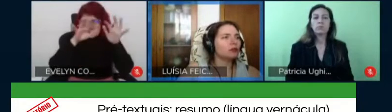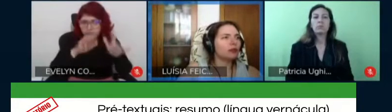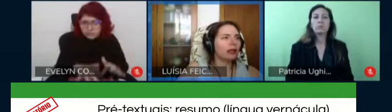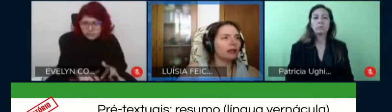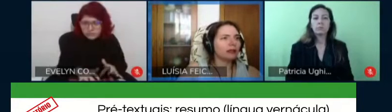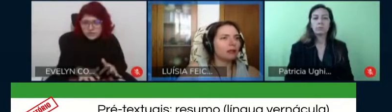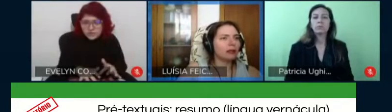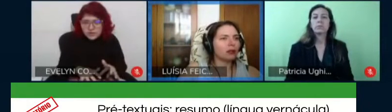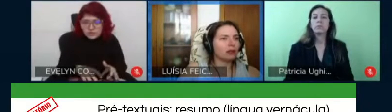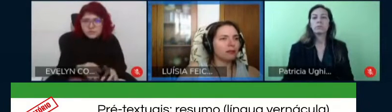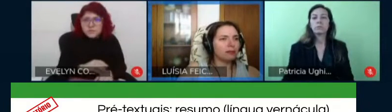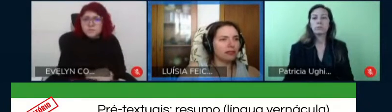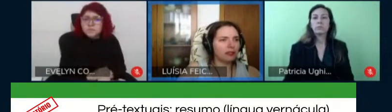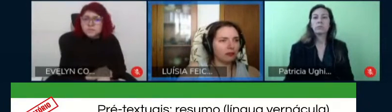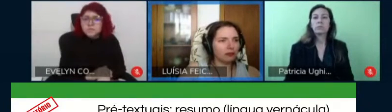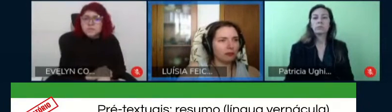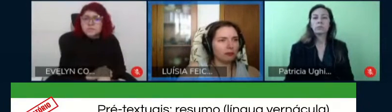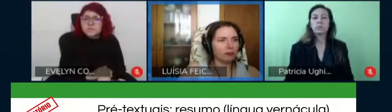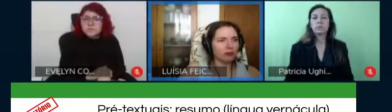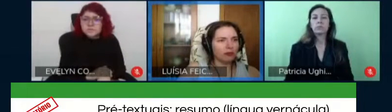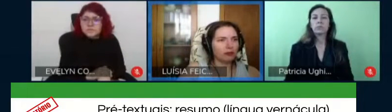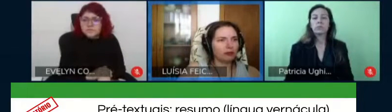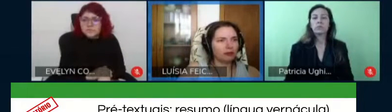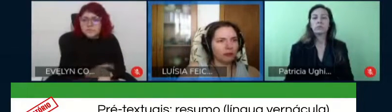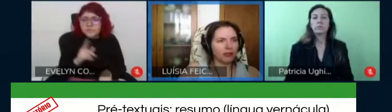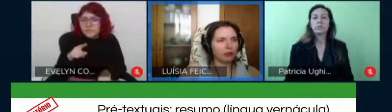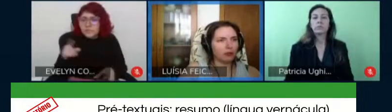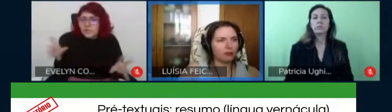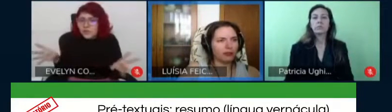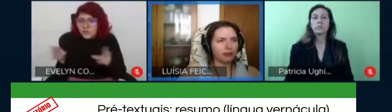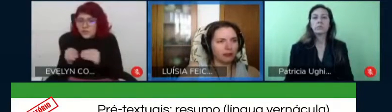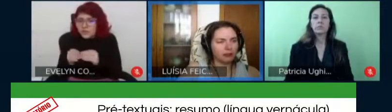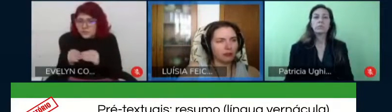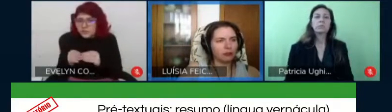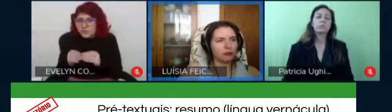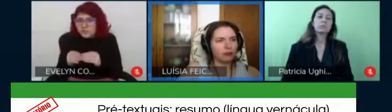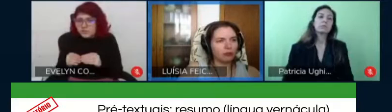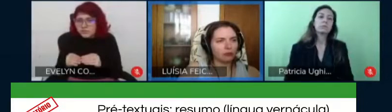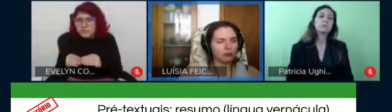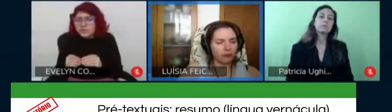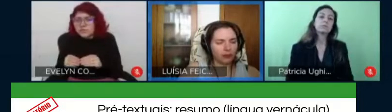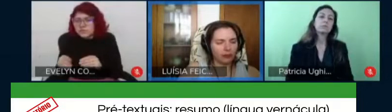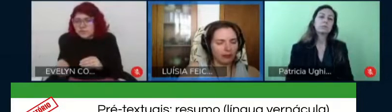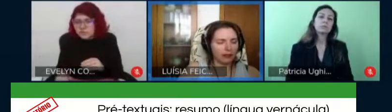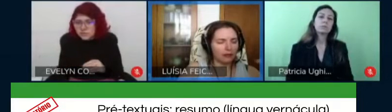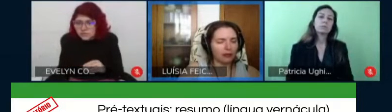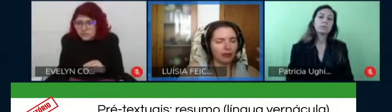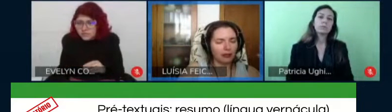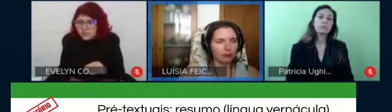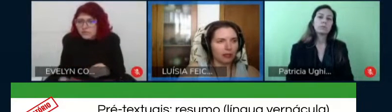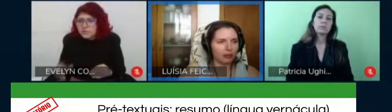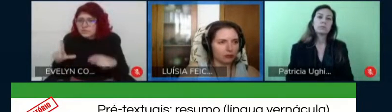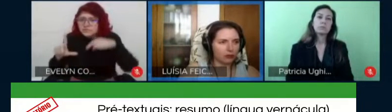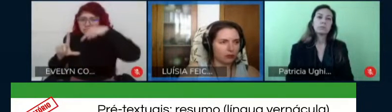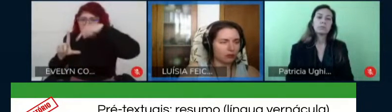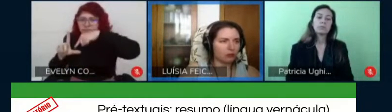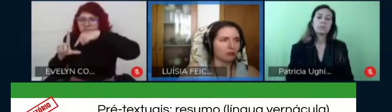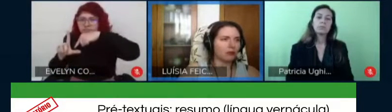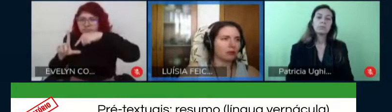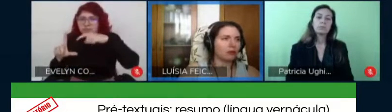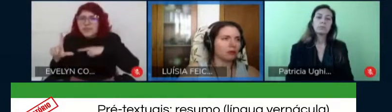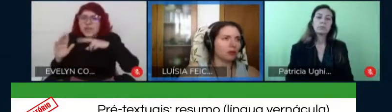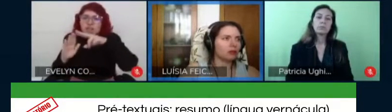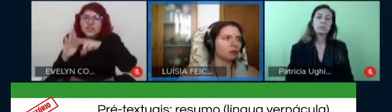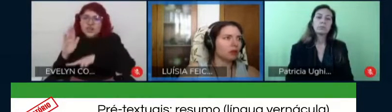o conteúdo dela tem uma norma específica para poder explicar como fazer o conteúdo, formatar, elaborar o